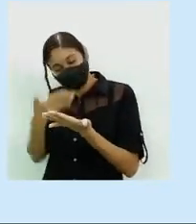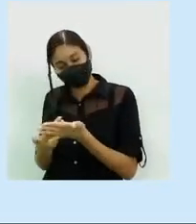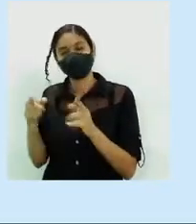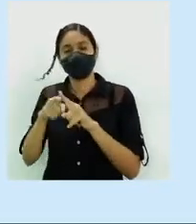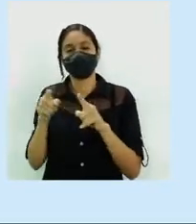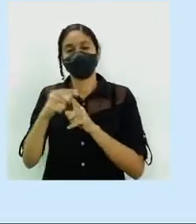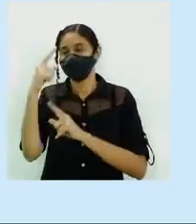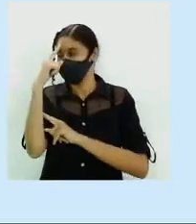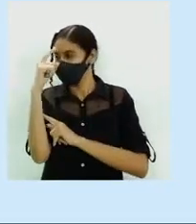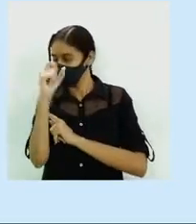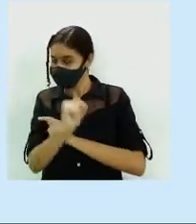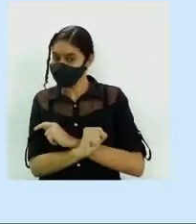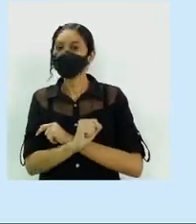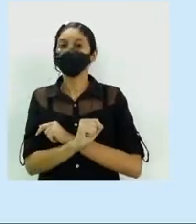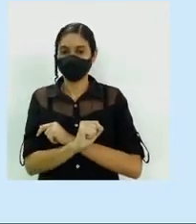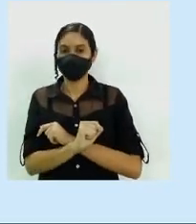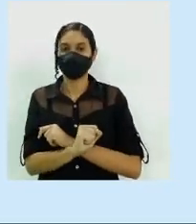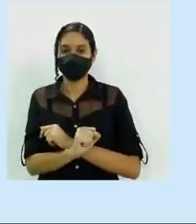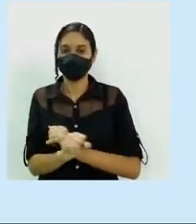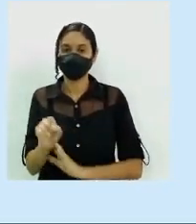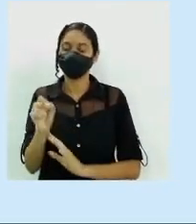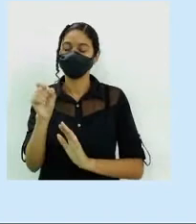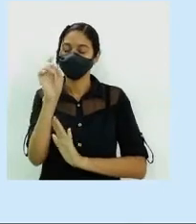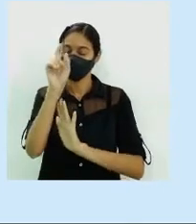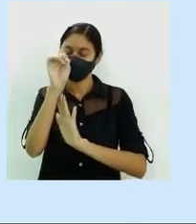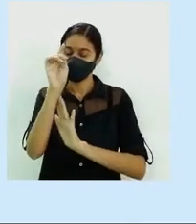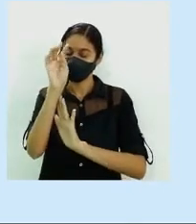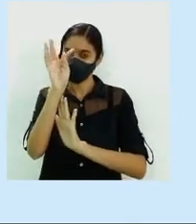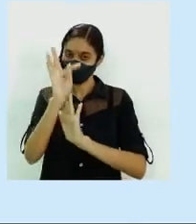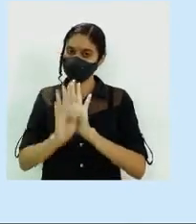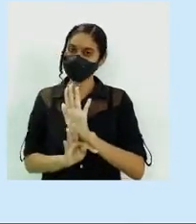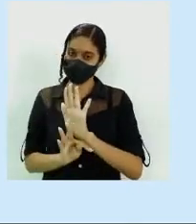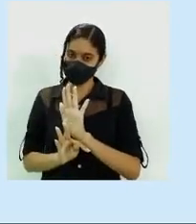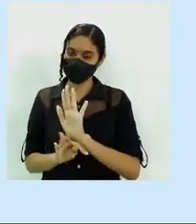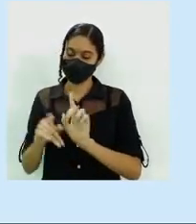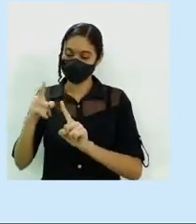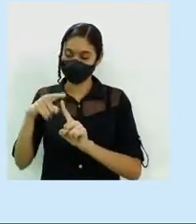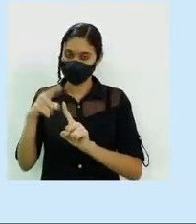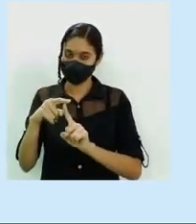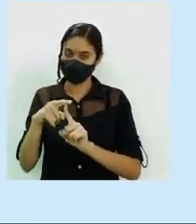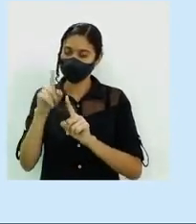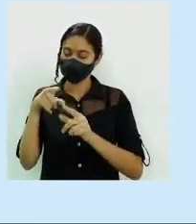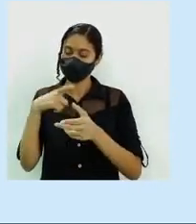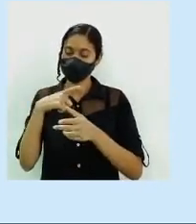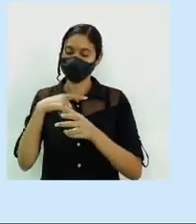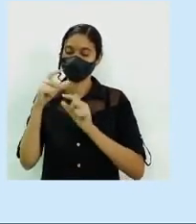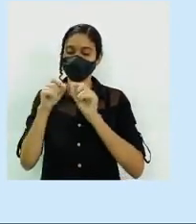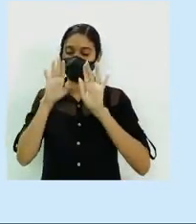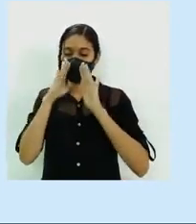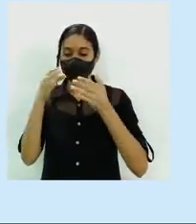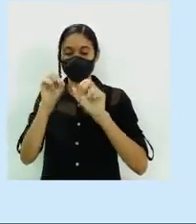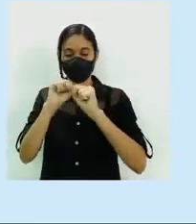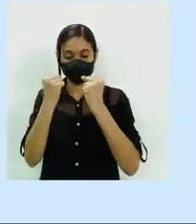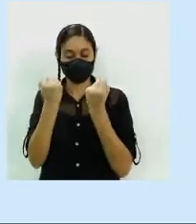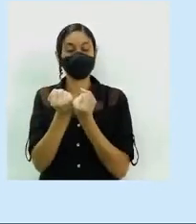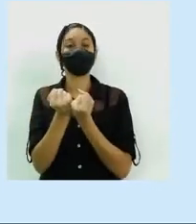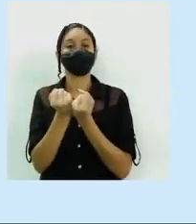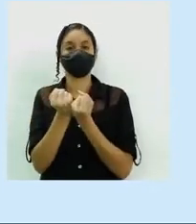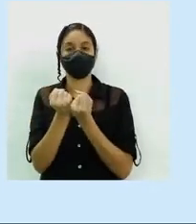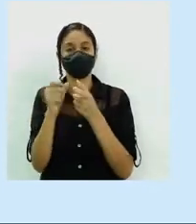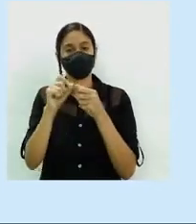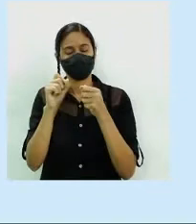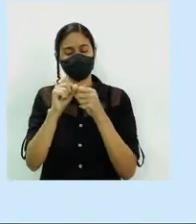a compreensão desse gênero textual, que tem esse cunho social, né? Ele tem esse intuito